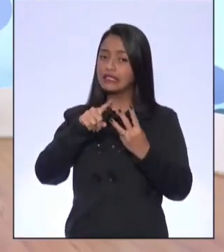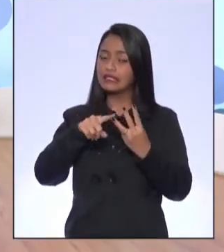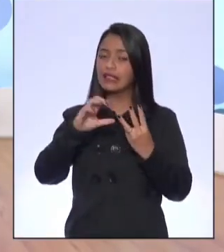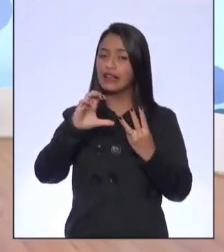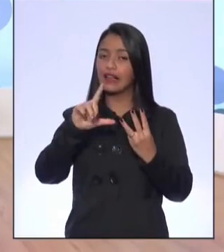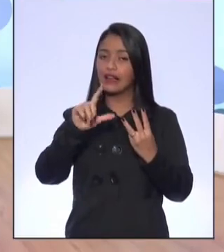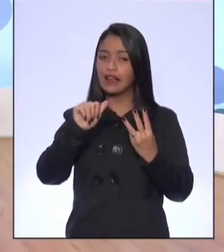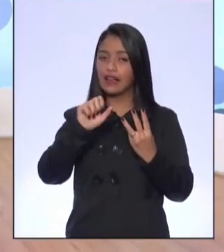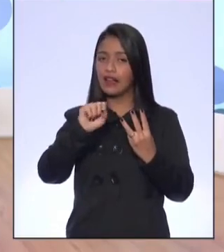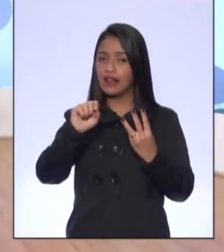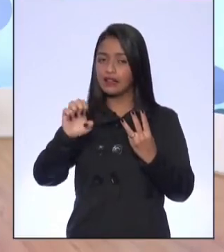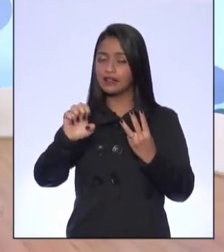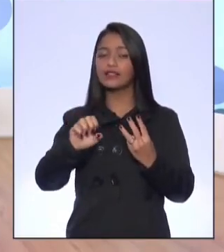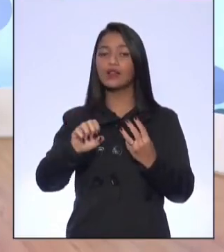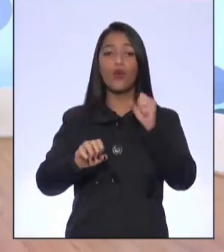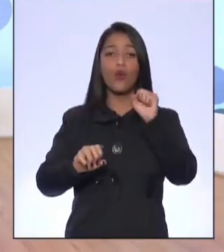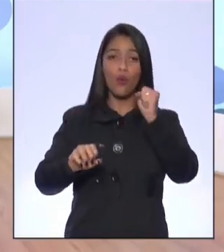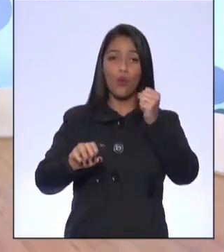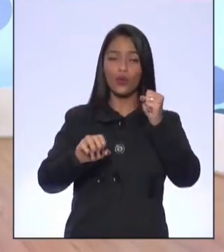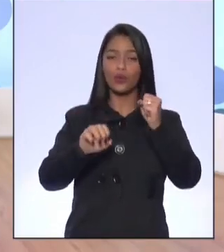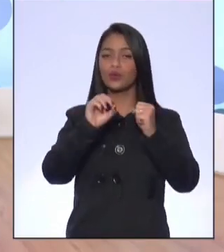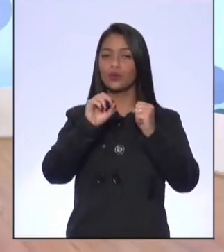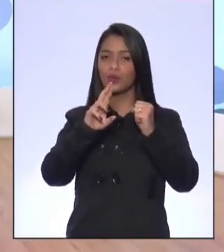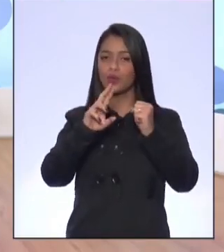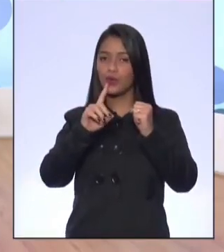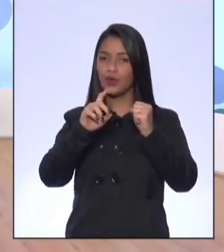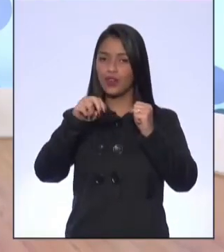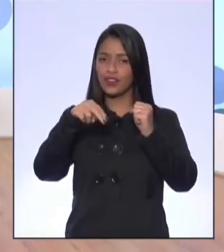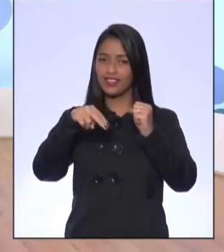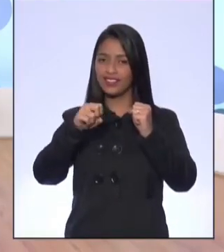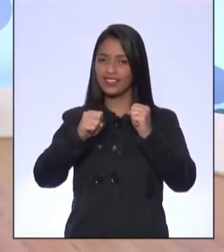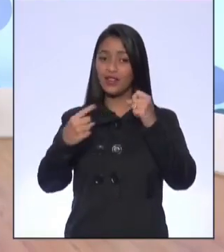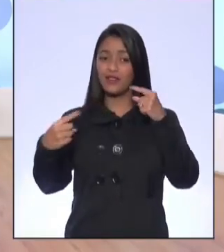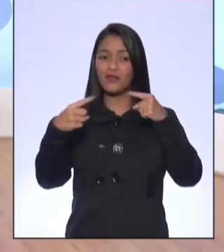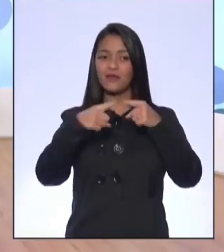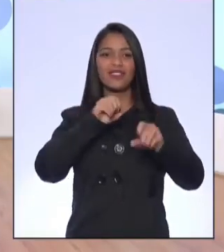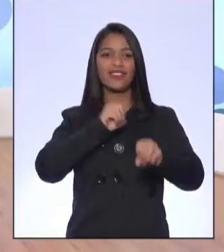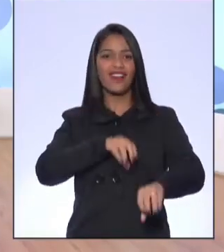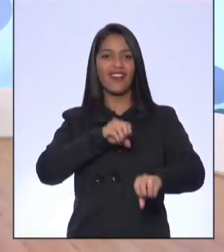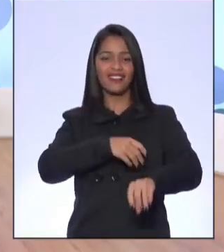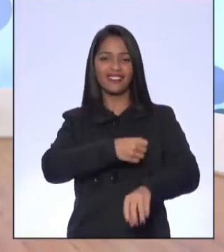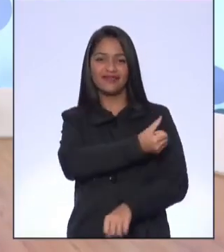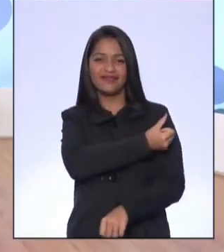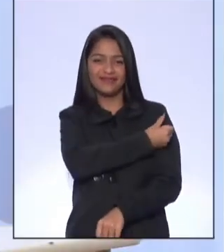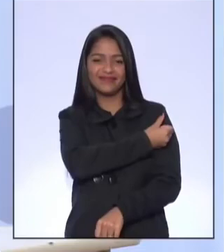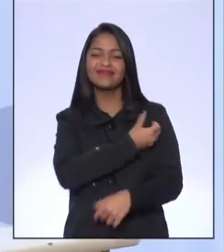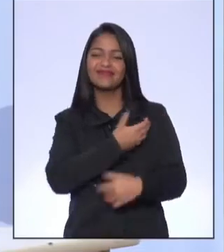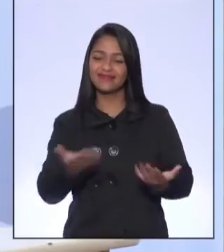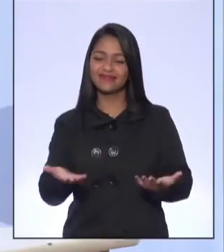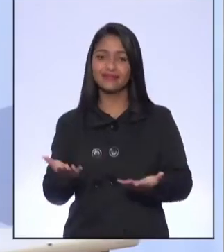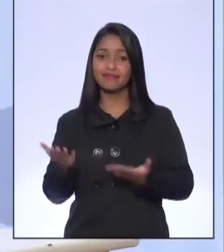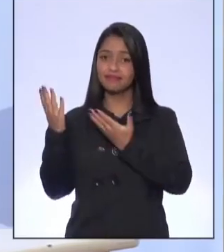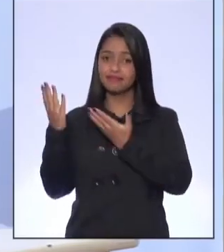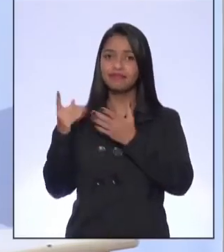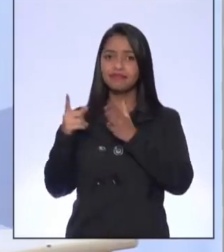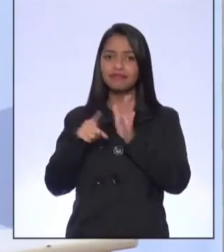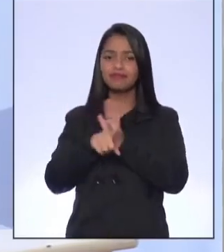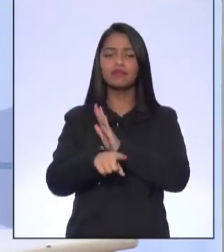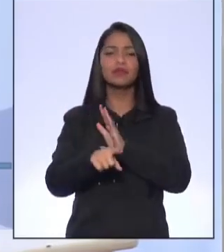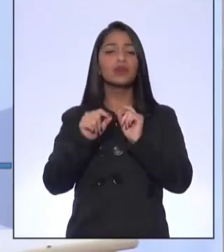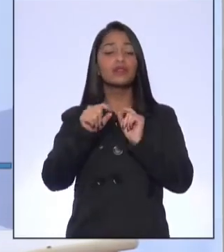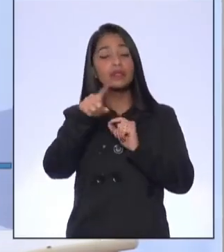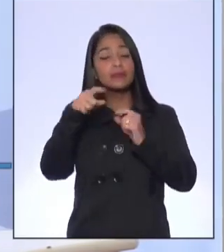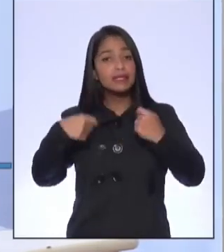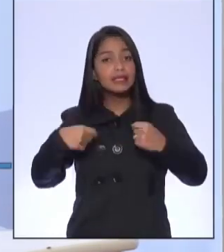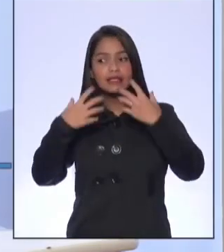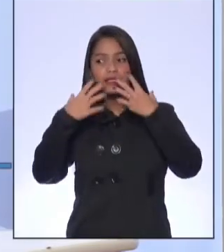classes e oito ordens, isso Olha mesmo. só. Verdade, a aula do sexto ano era sobre isso, né? Então, essa questão, vocês tinham que olhar, prestar